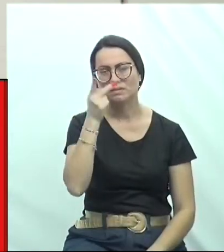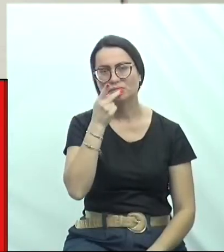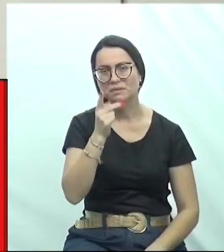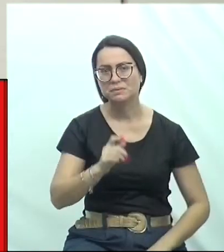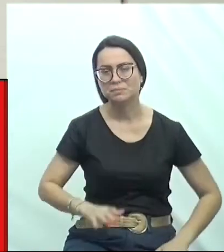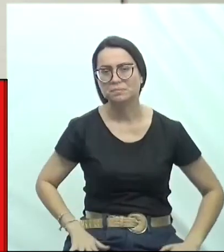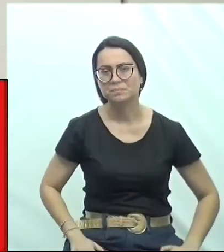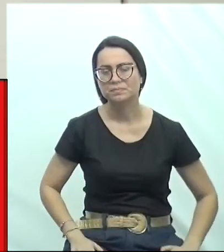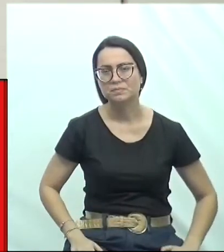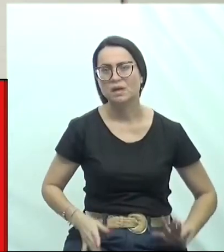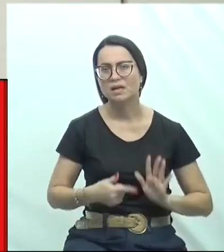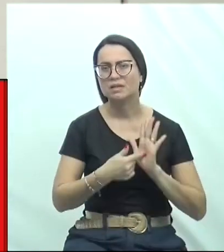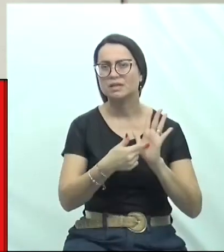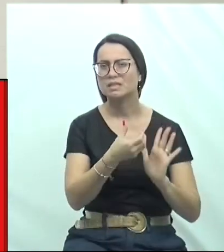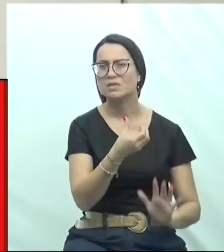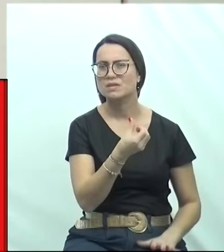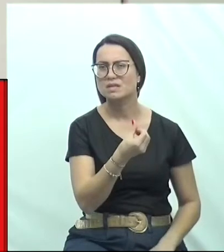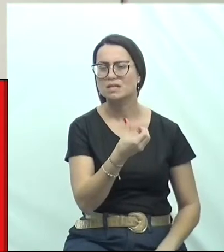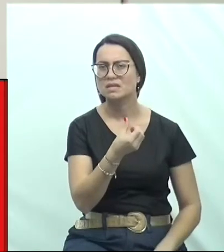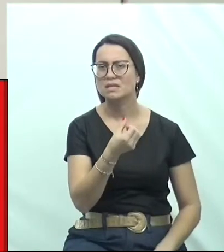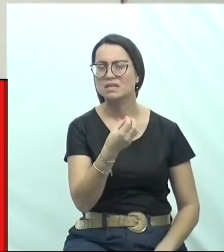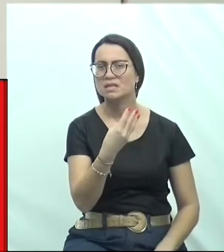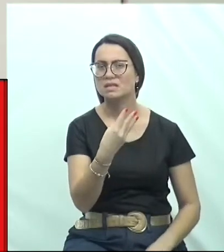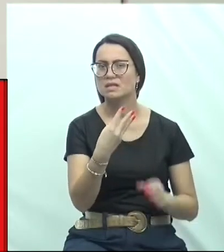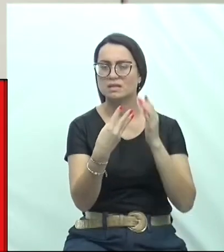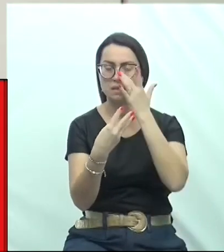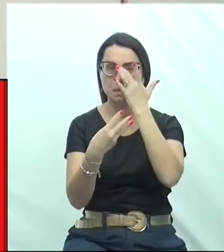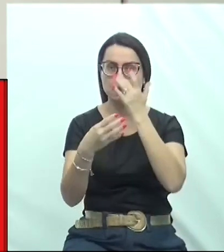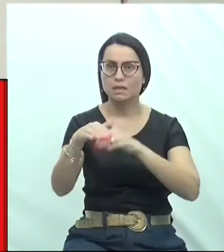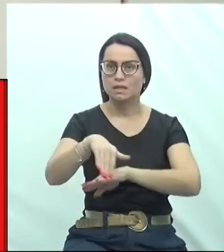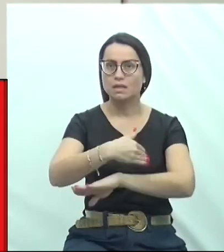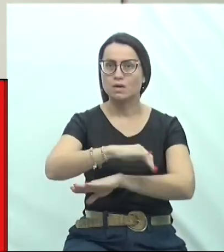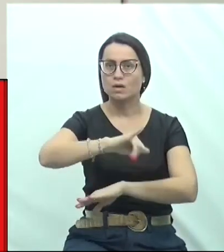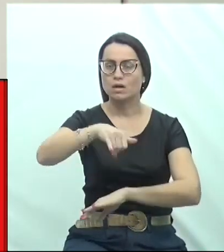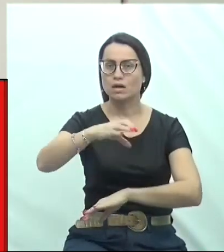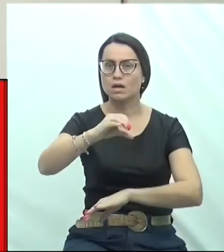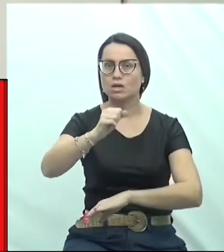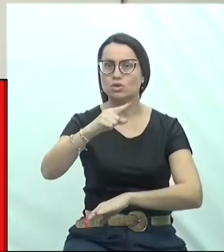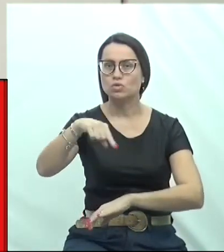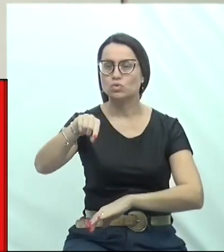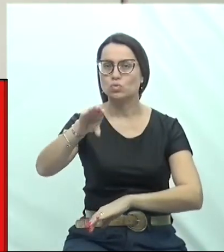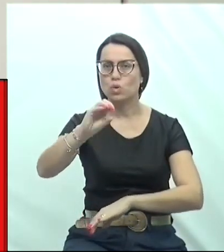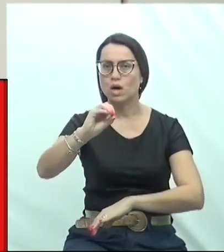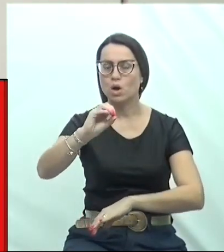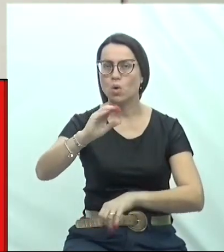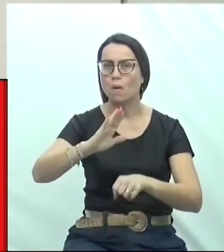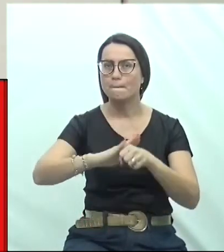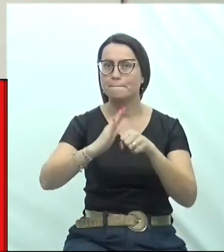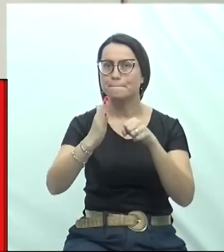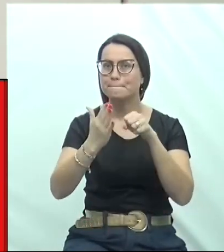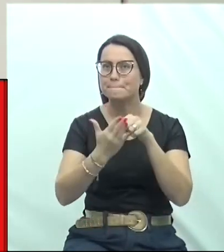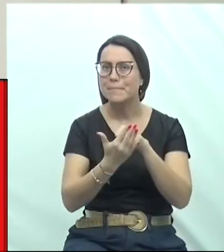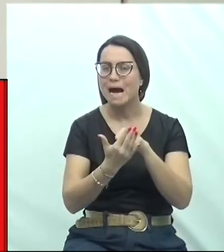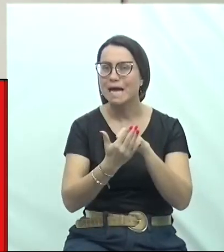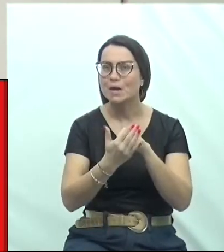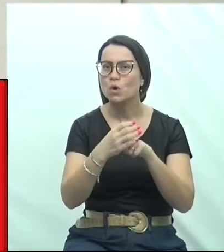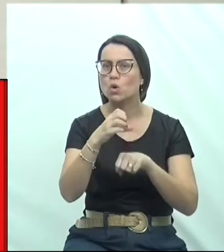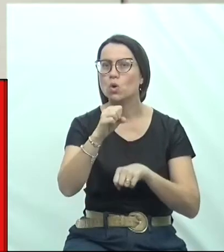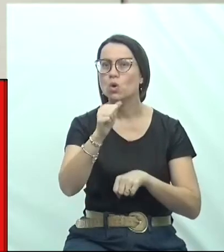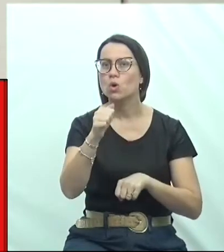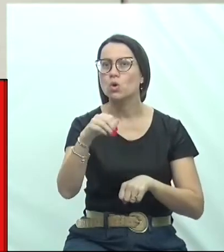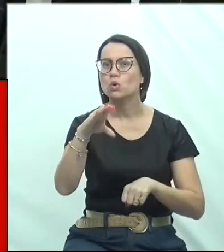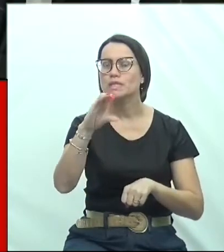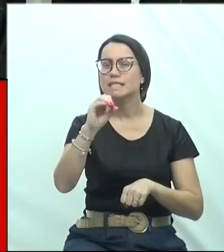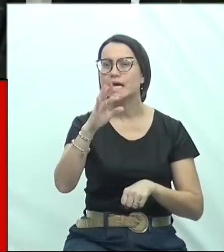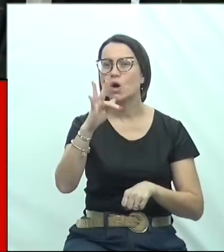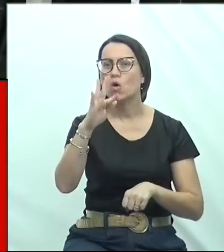indicação 673, da rua João Olímpio Braz, no bairro, bairro Santo Antônio, né, bairro São Francisco. Só corrigindo, tá bom?